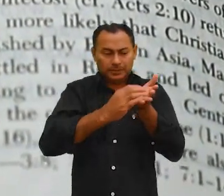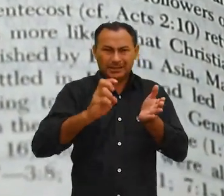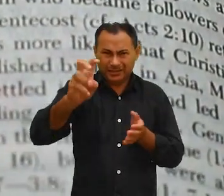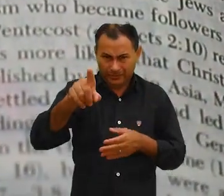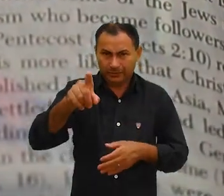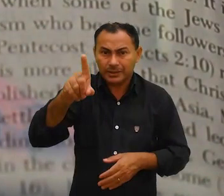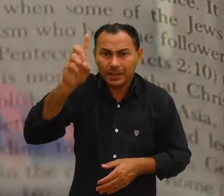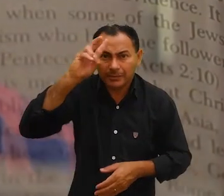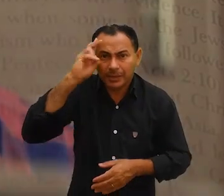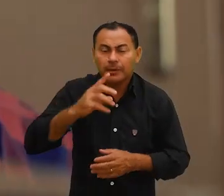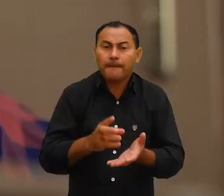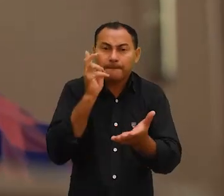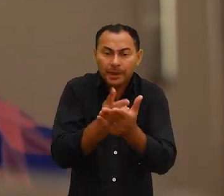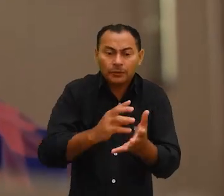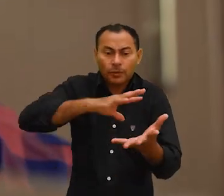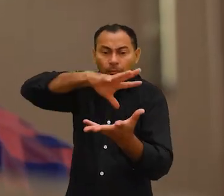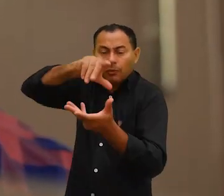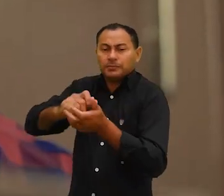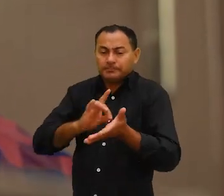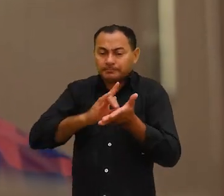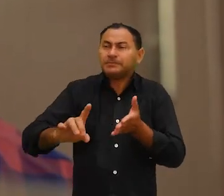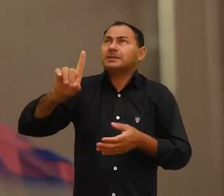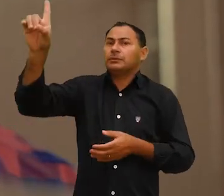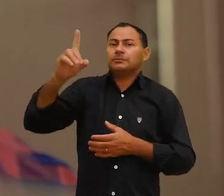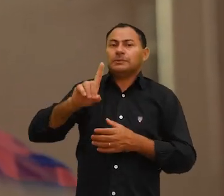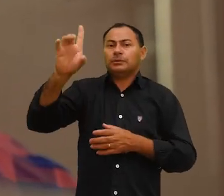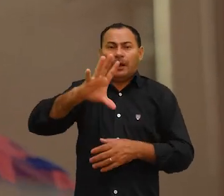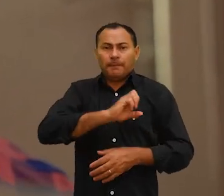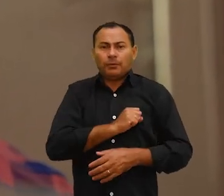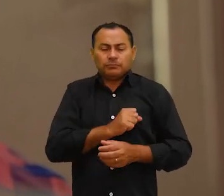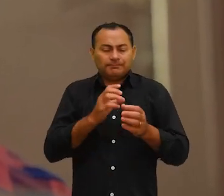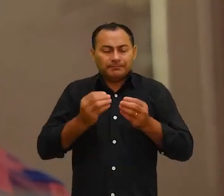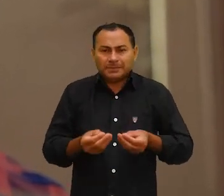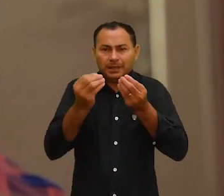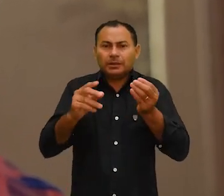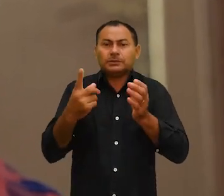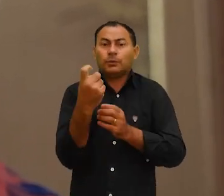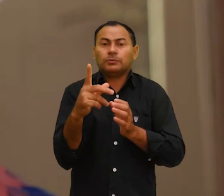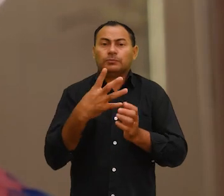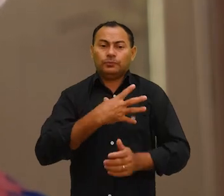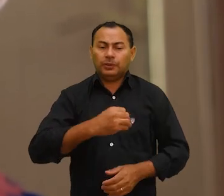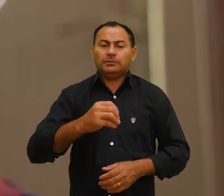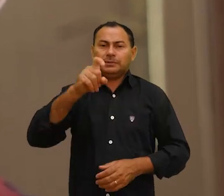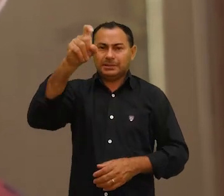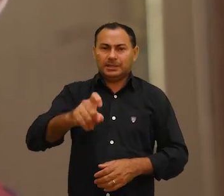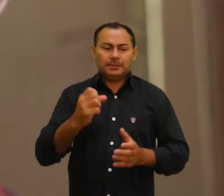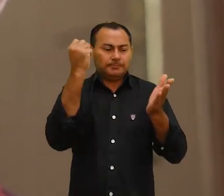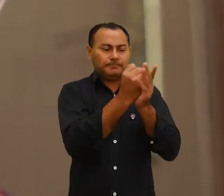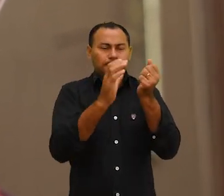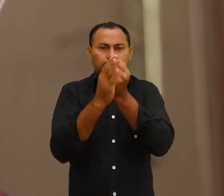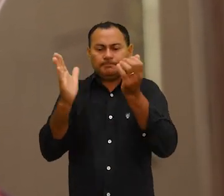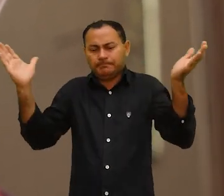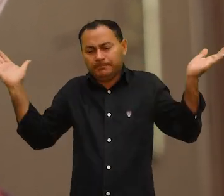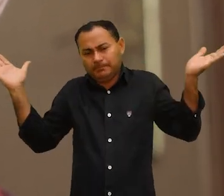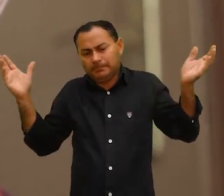deve se lembrar. Lemos que mesmo o mundo sendo inimigo de Deus, Deus o amou ao ponto de dar seu único filho para ser